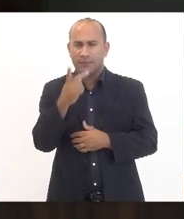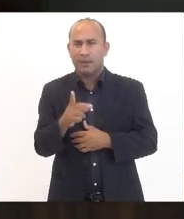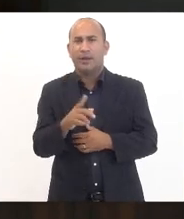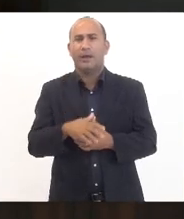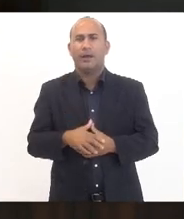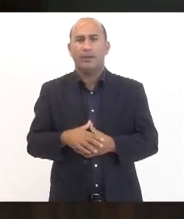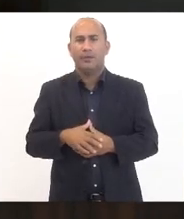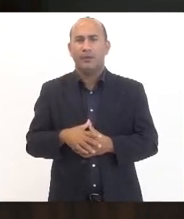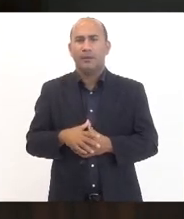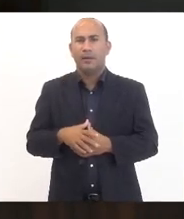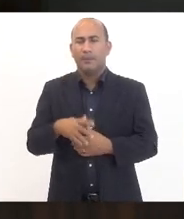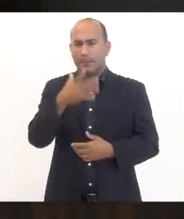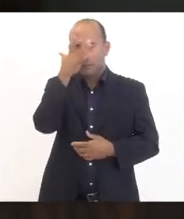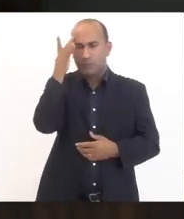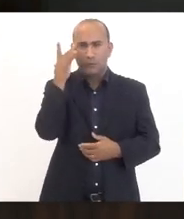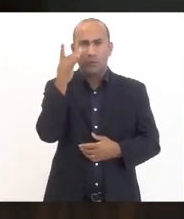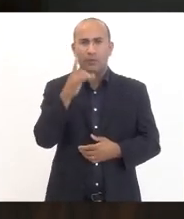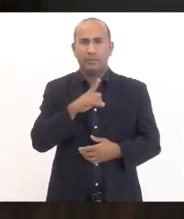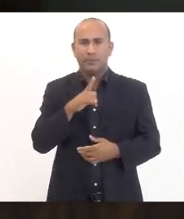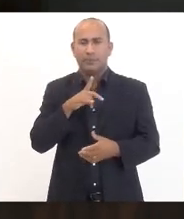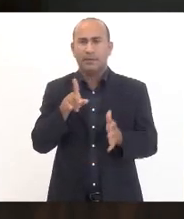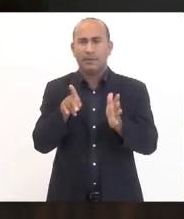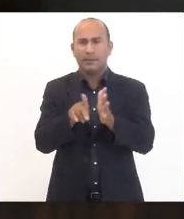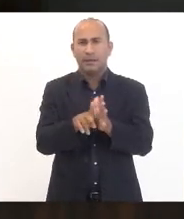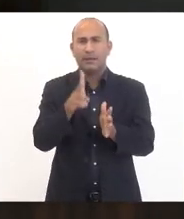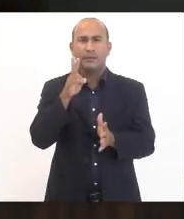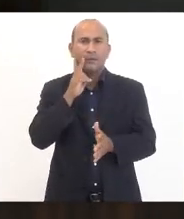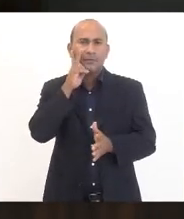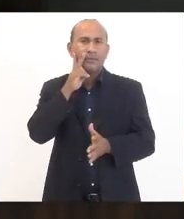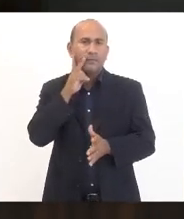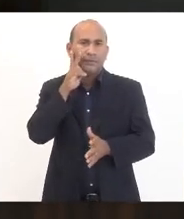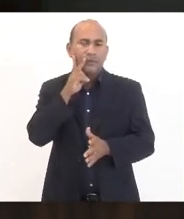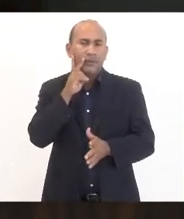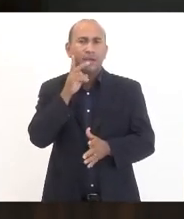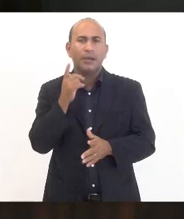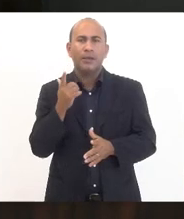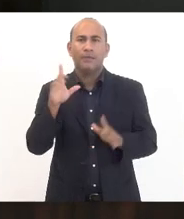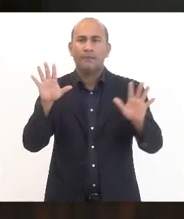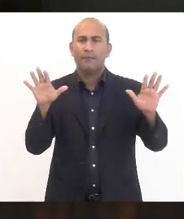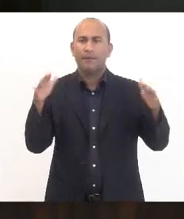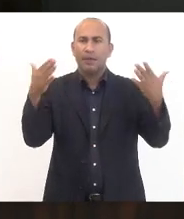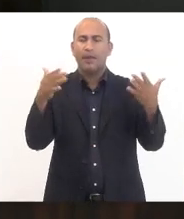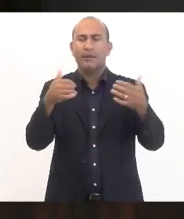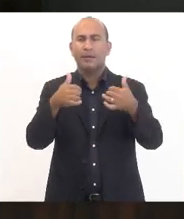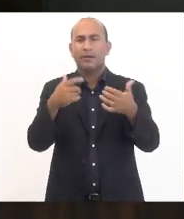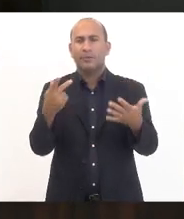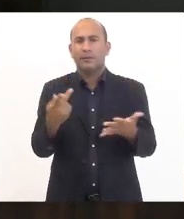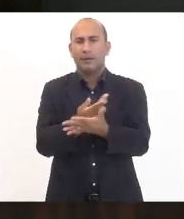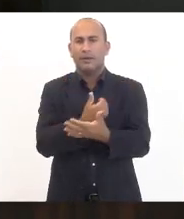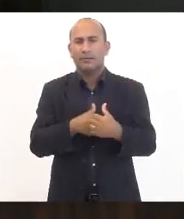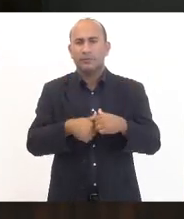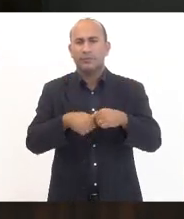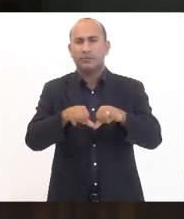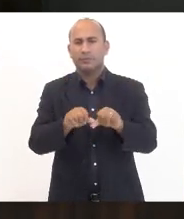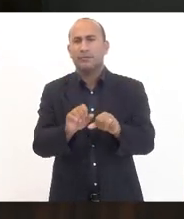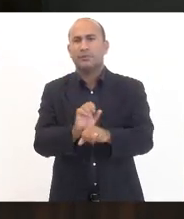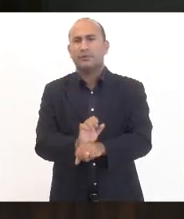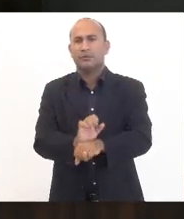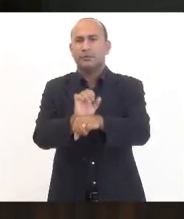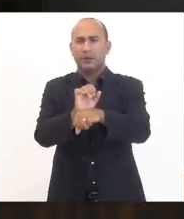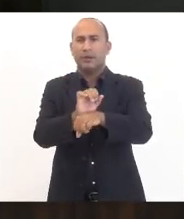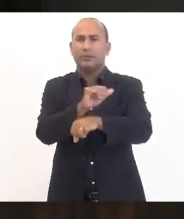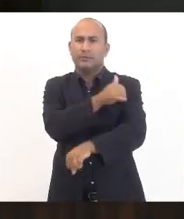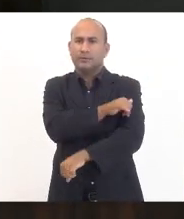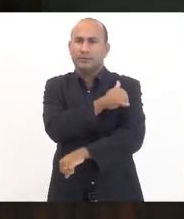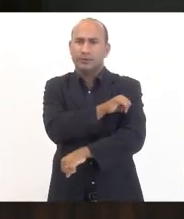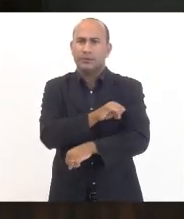exclusividade de aquisição e serviço de vinhos e espumantes nacionais em eventos públicos realizados no Estado do Rio de Janeiro. Pendendo de parecer da